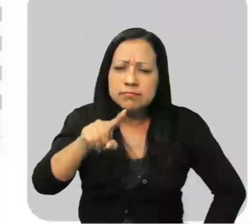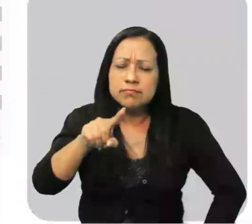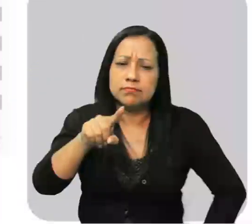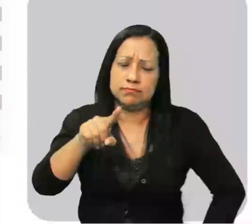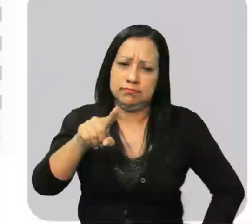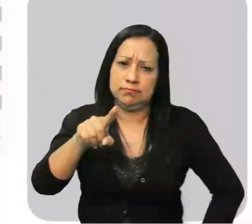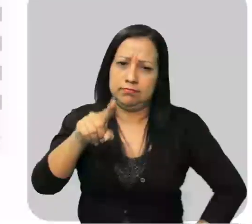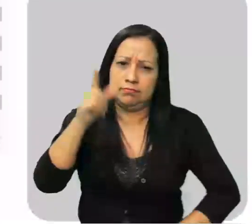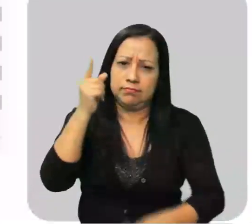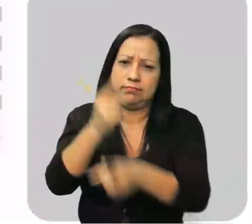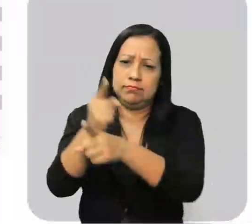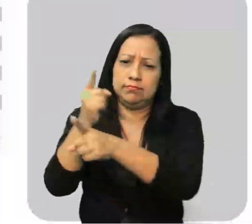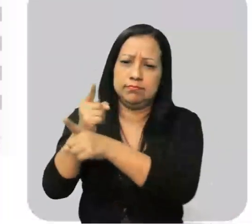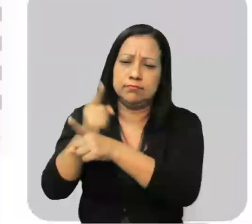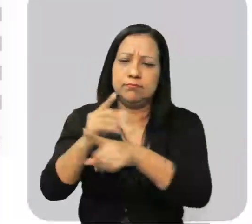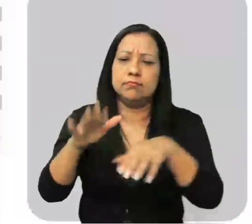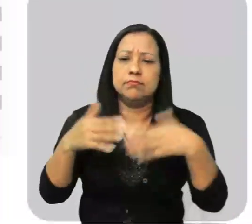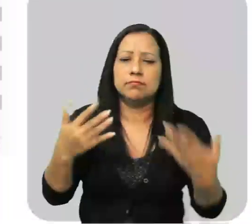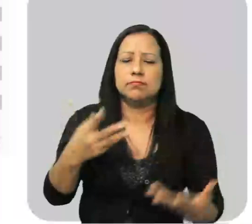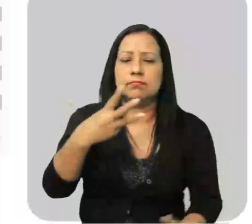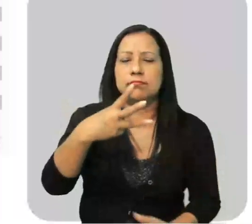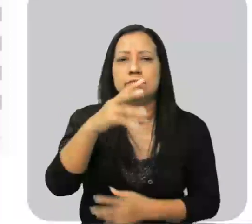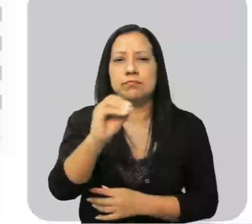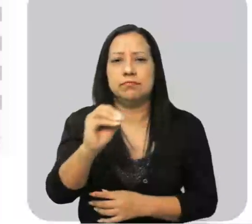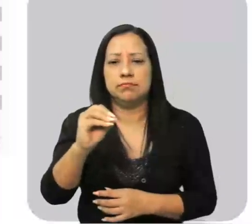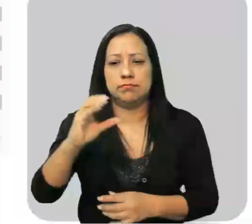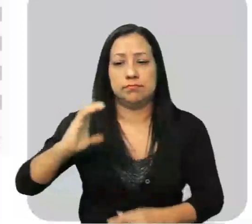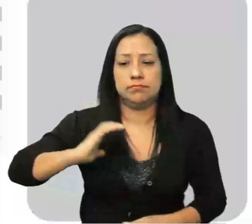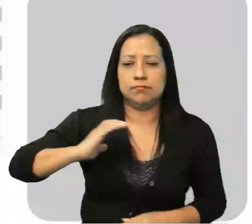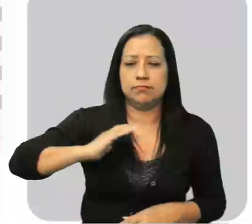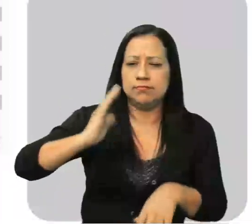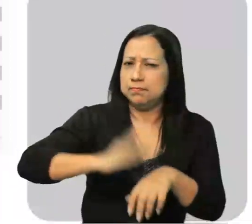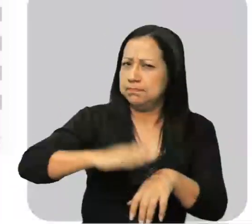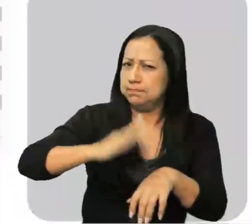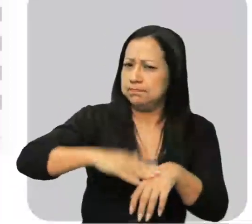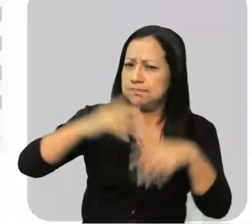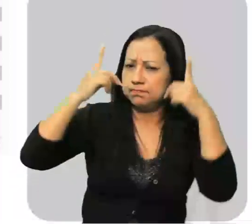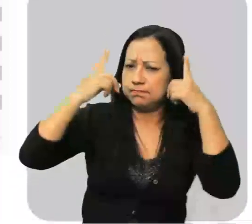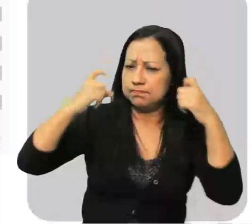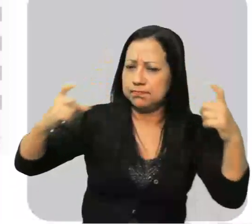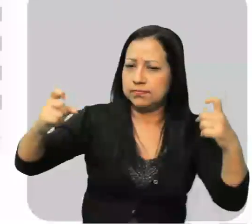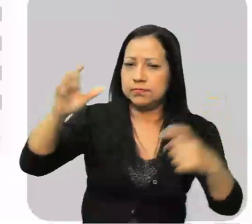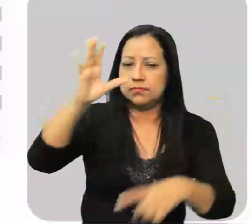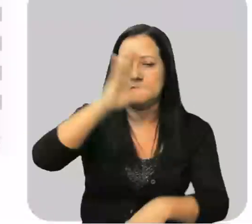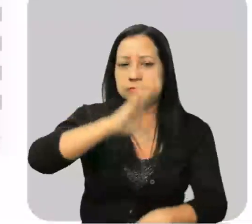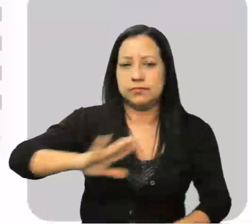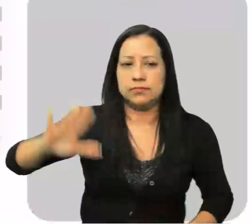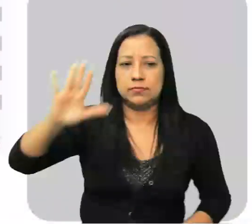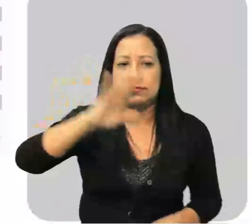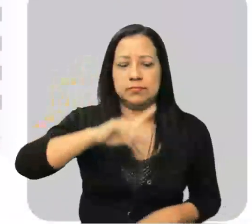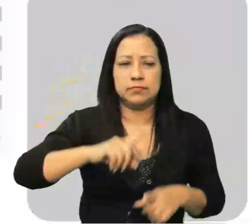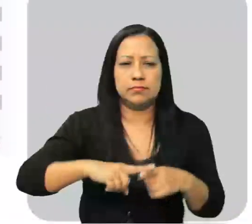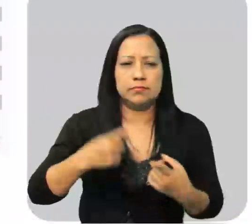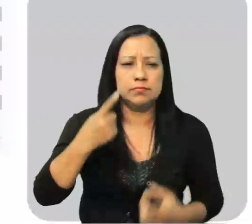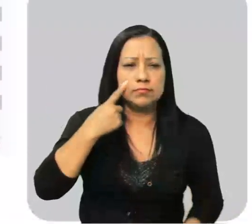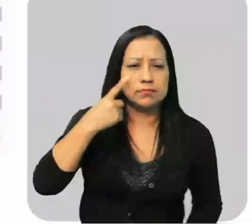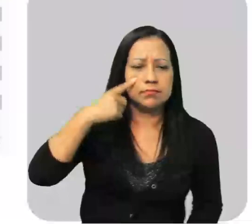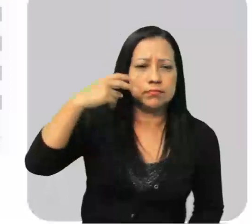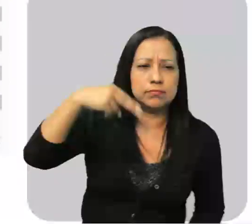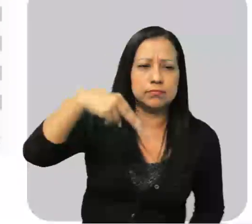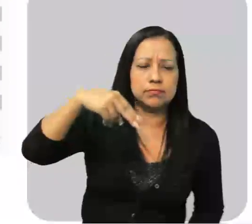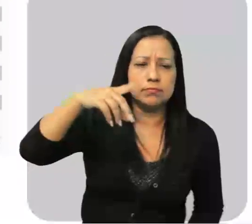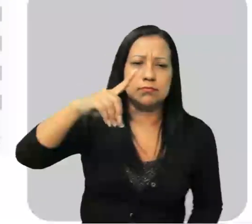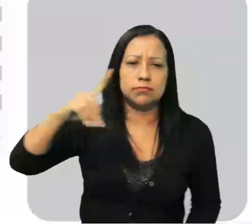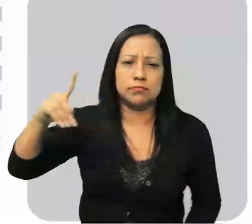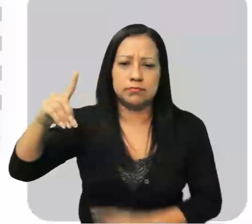isso vai ser interessante para você identificar quais são as 30 cidades mais violentas do Brasil. Mas o mais